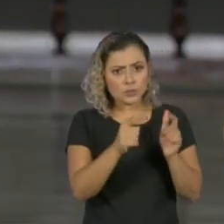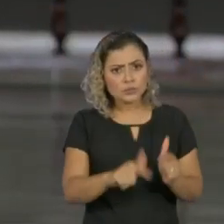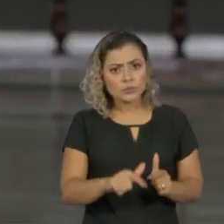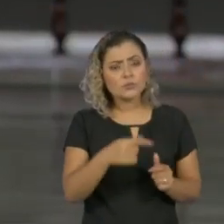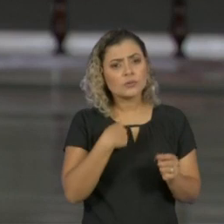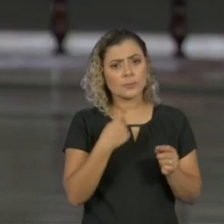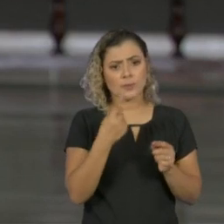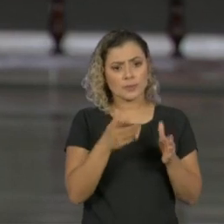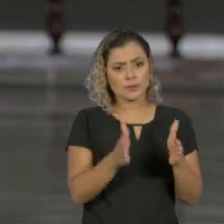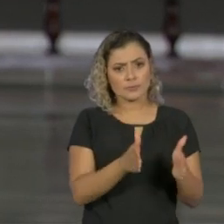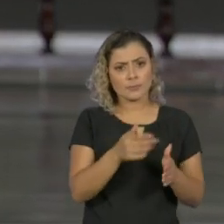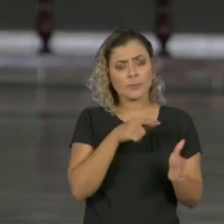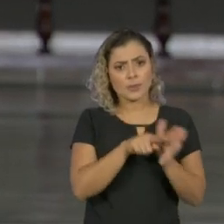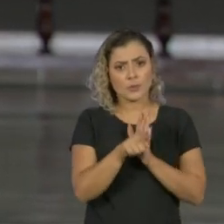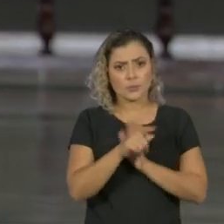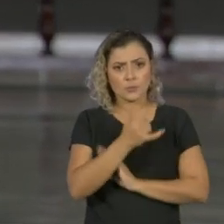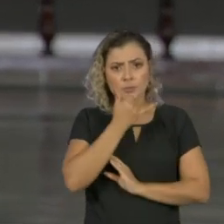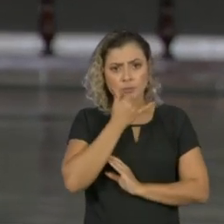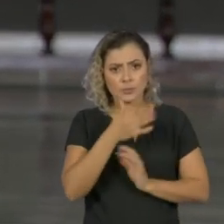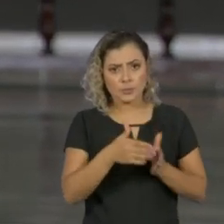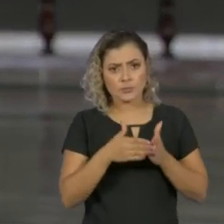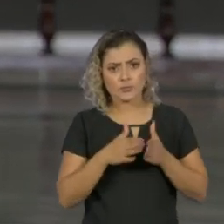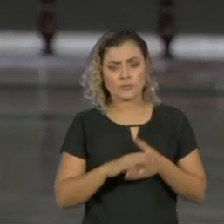primeira parte da sua pergunta, por favor.